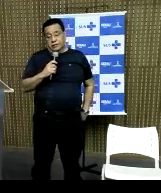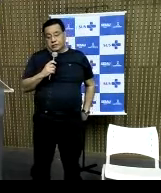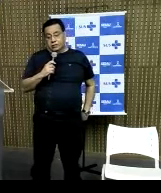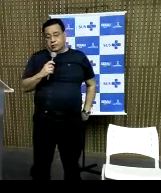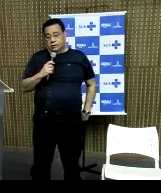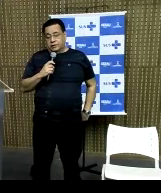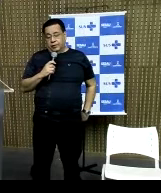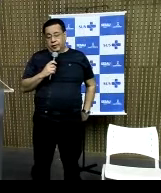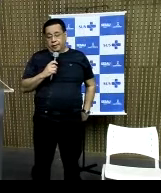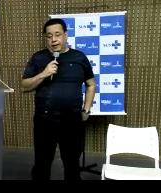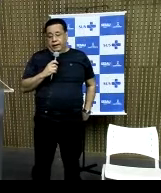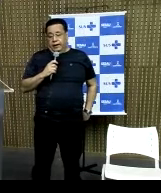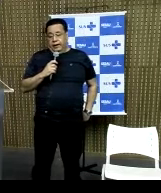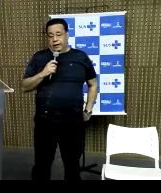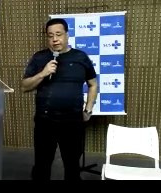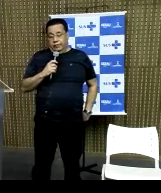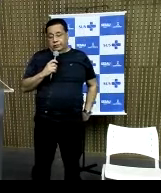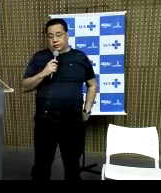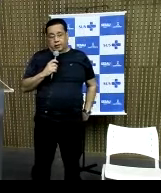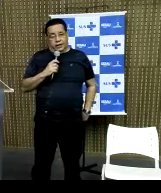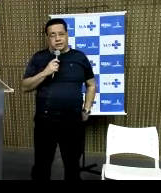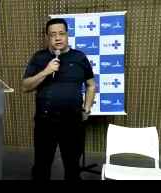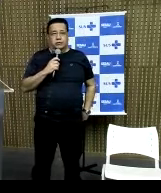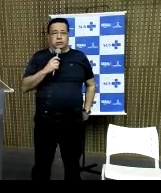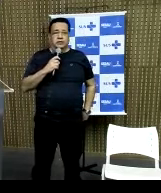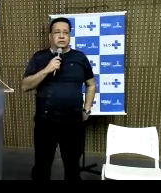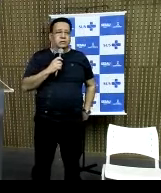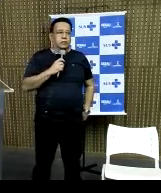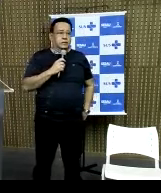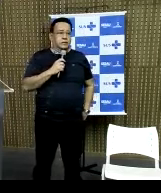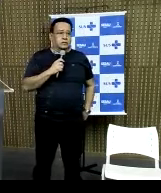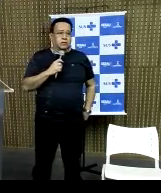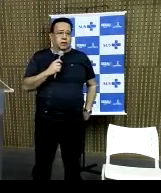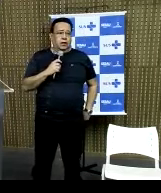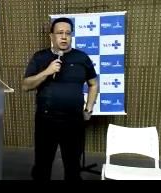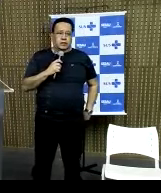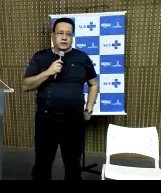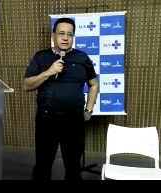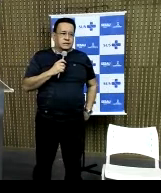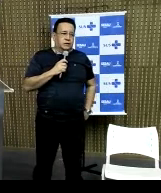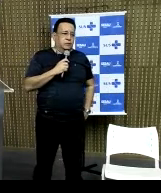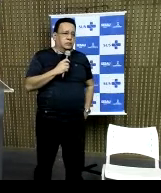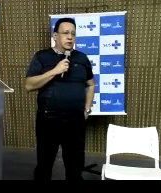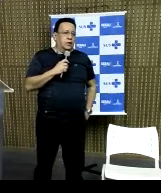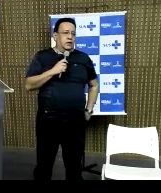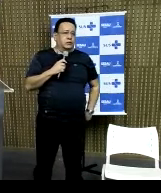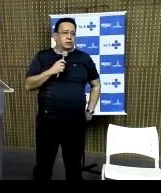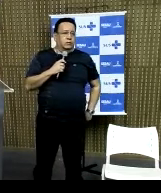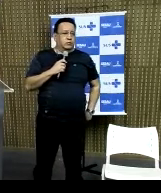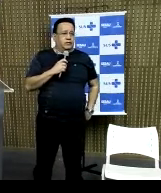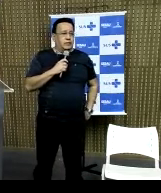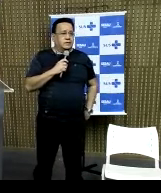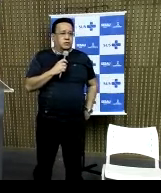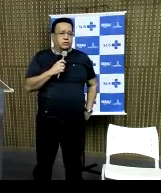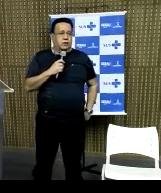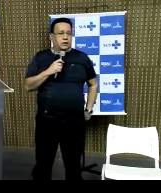outra situação que nós sempre levamos em debate nas reuniões com o Conselho Gestor. Nós necessitamos de